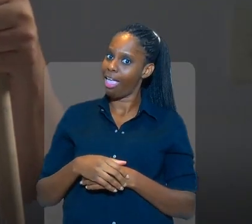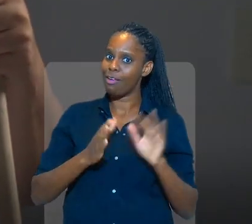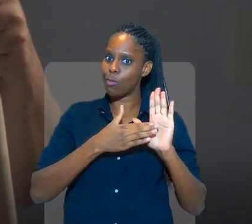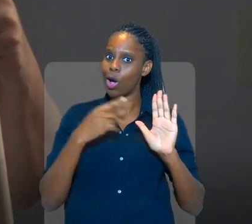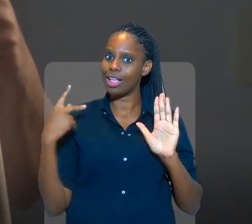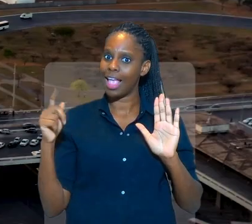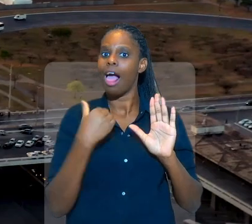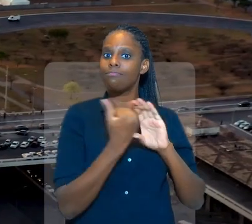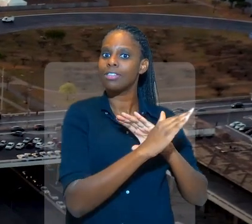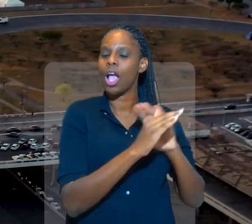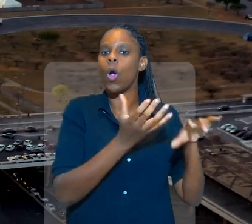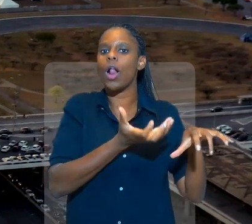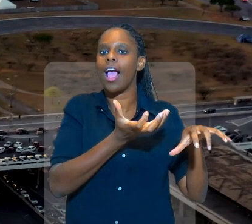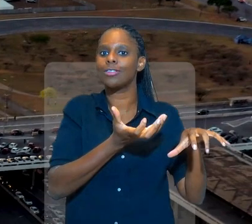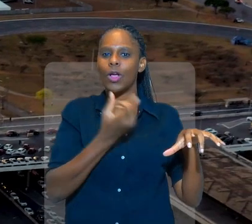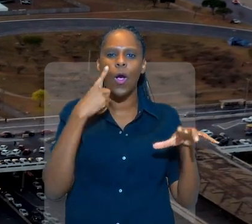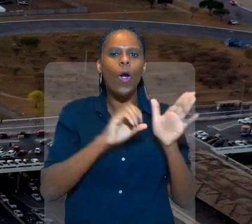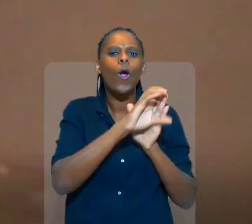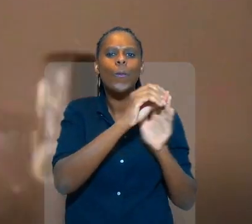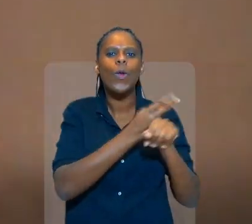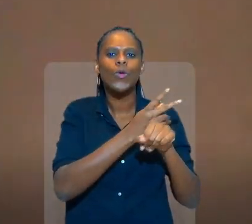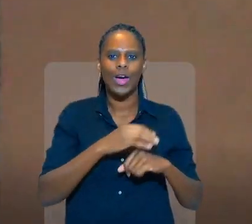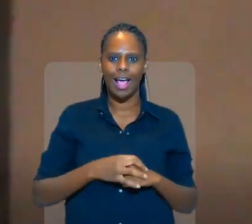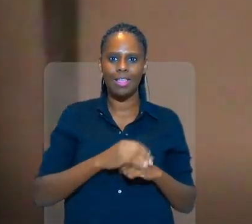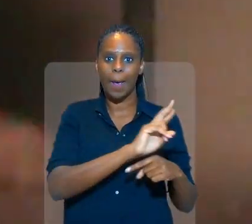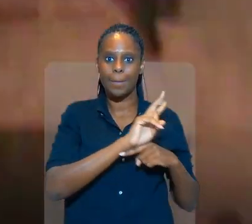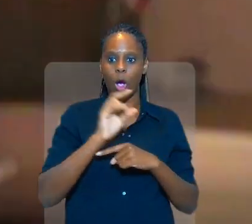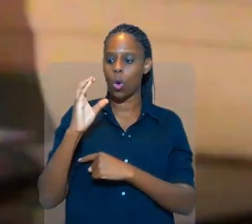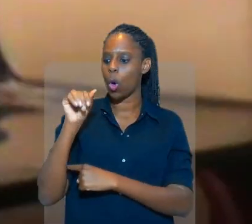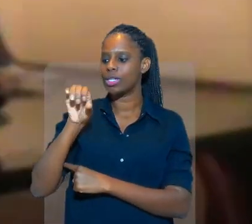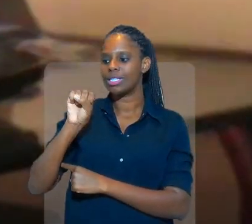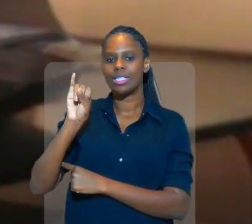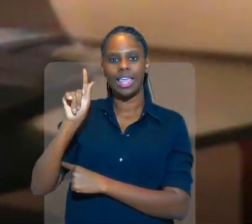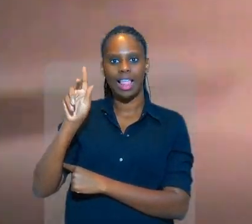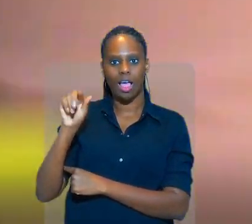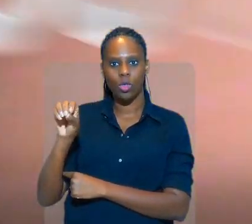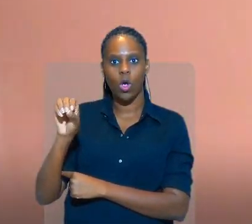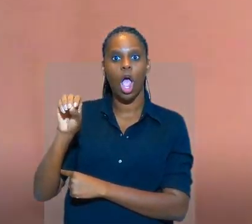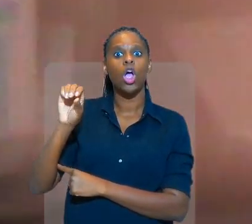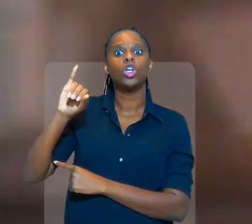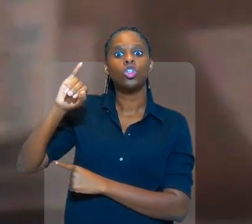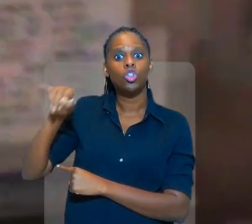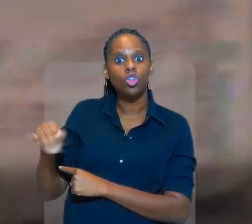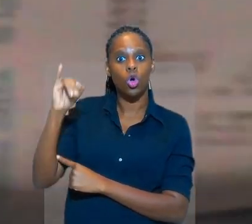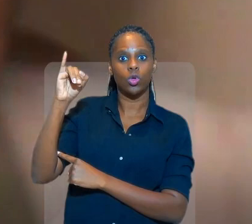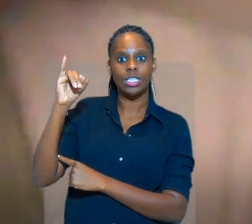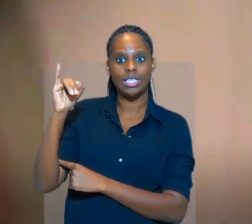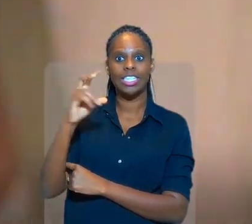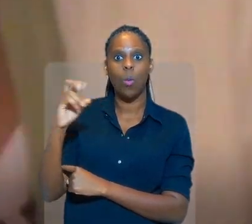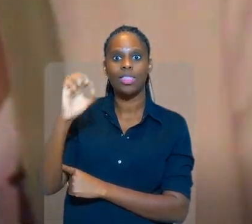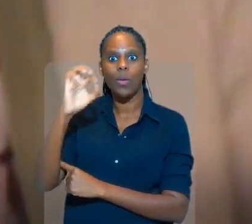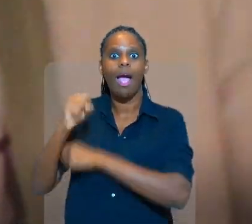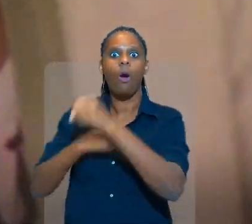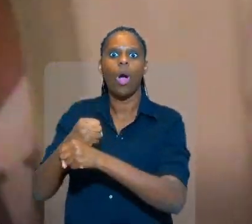tá lá na proposta que ele mandou pro Congresso. Dá um Google aí. O empréstimo consignado do auxílio tem juros de 50%